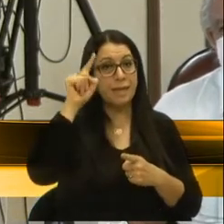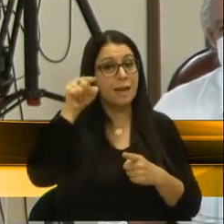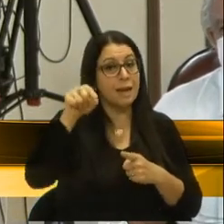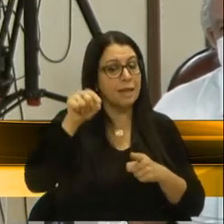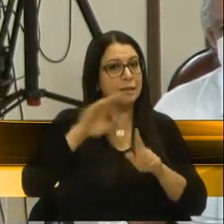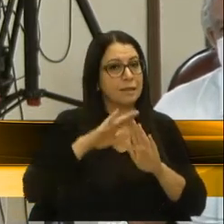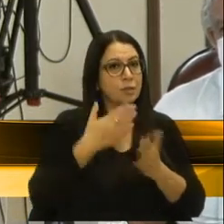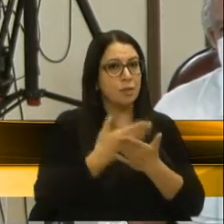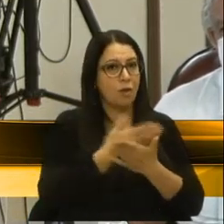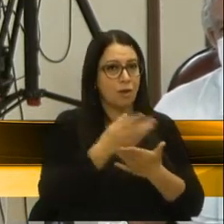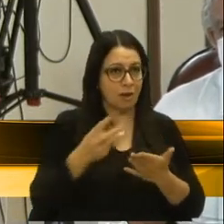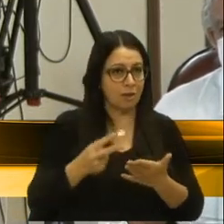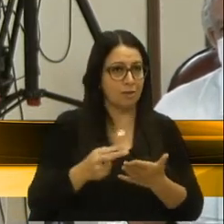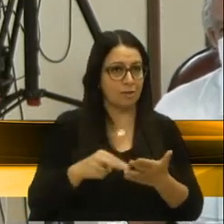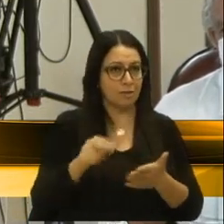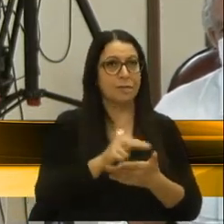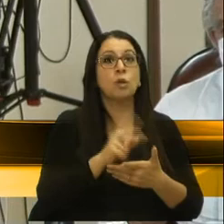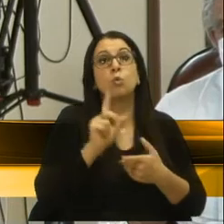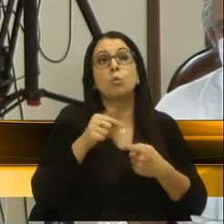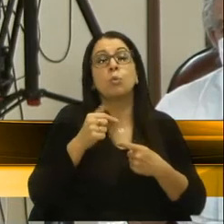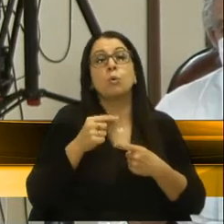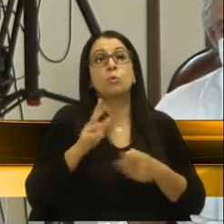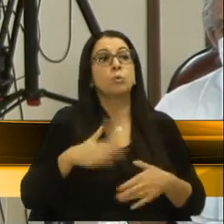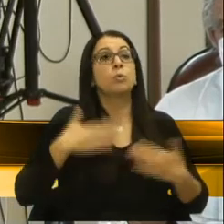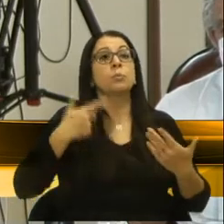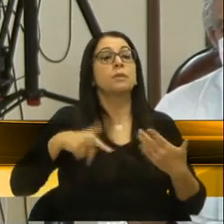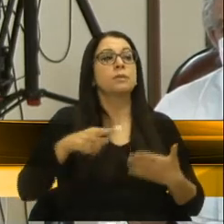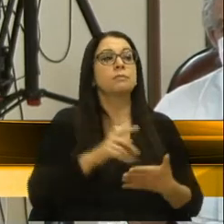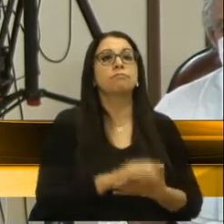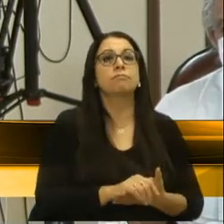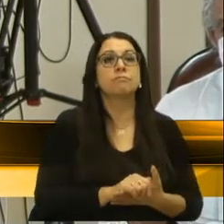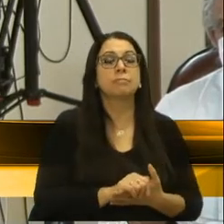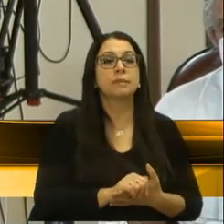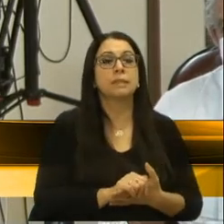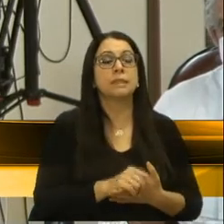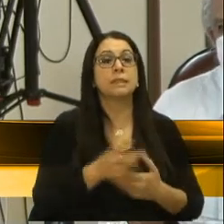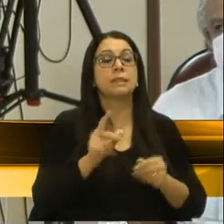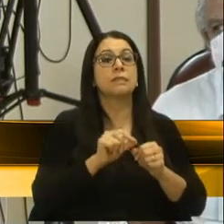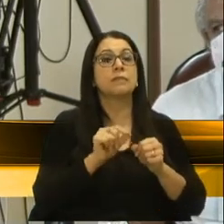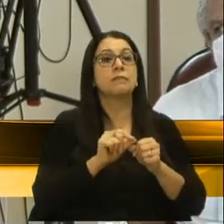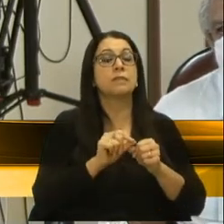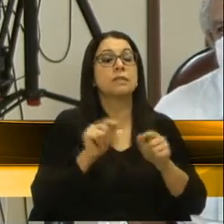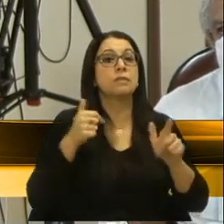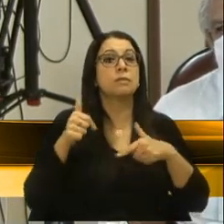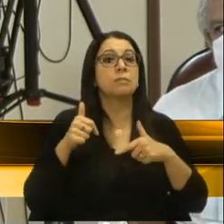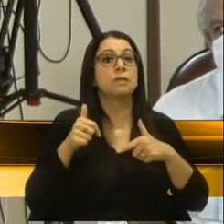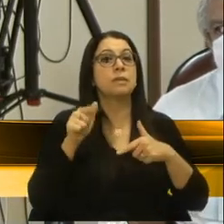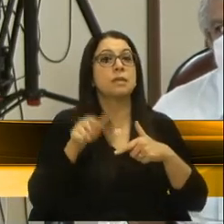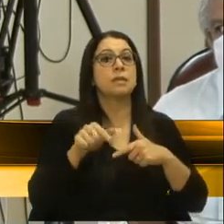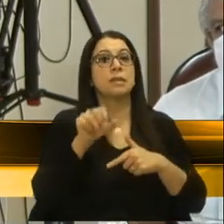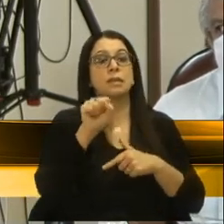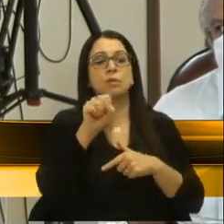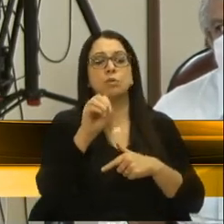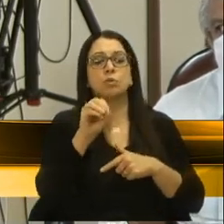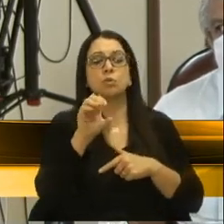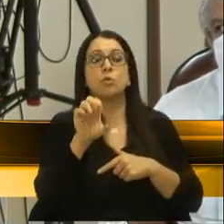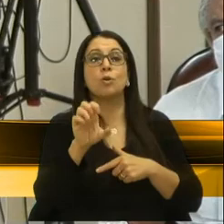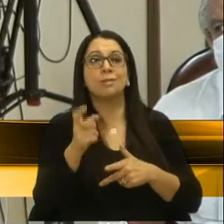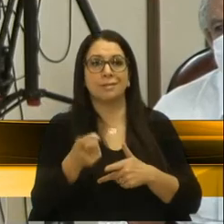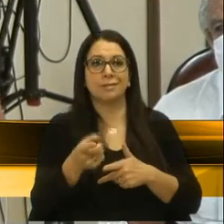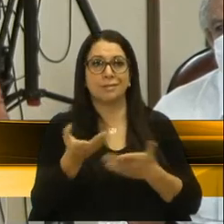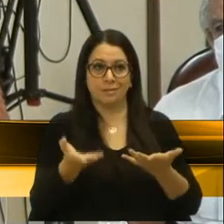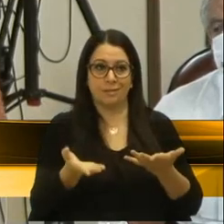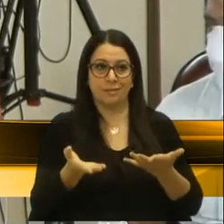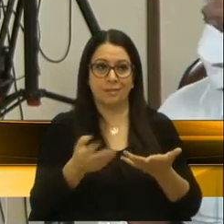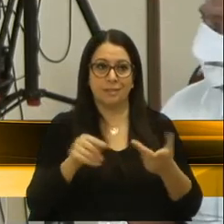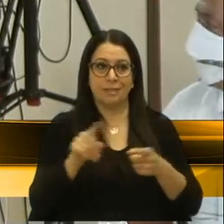escola. E aí, qual foi a nossa surpresa? Quem estava fazendo aquele trabalho era o SOI. E com agora